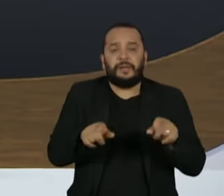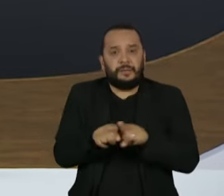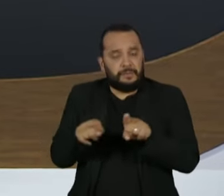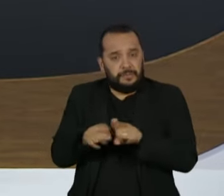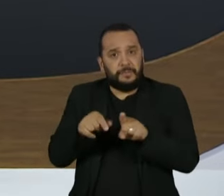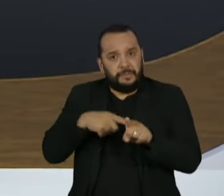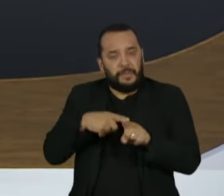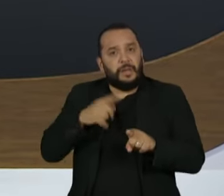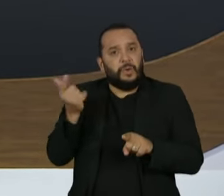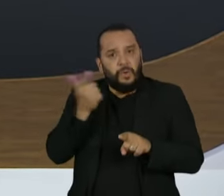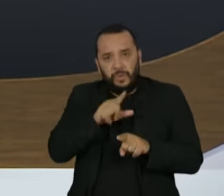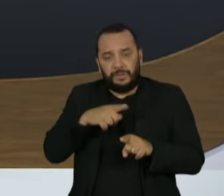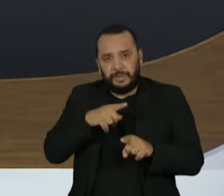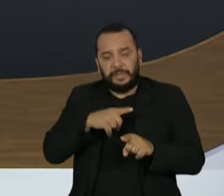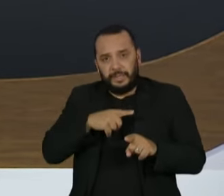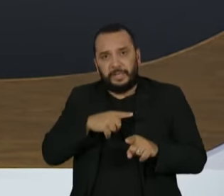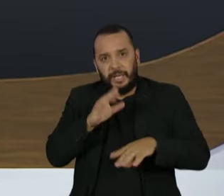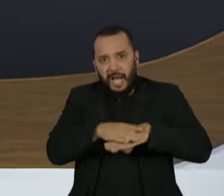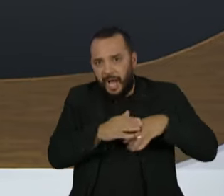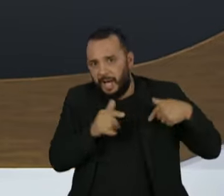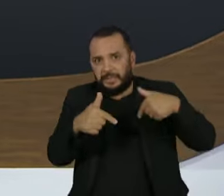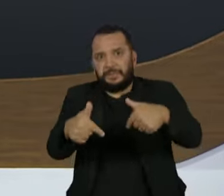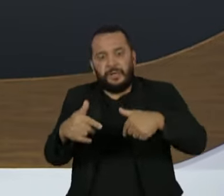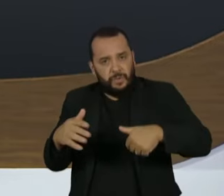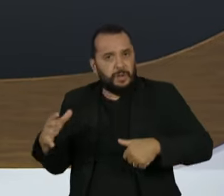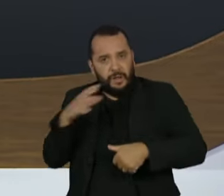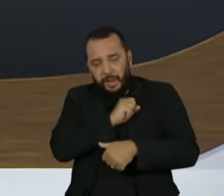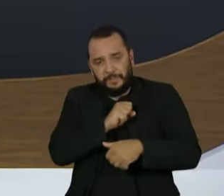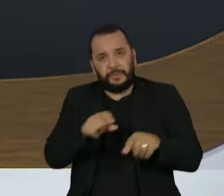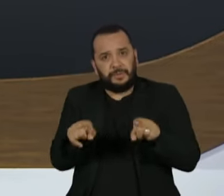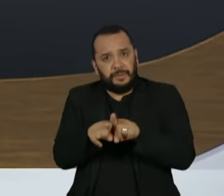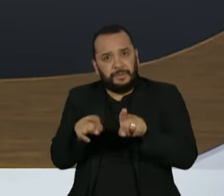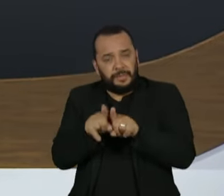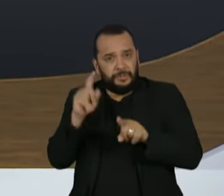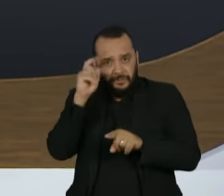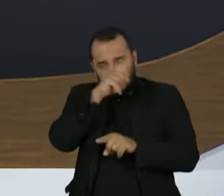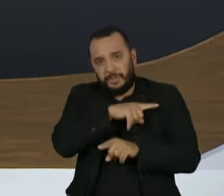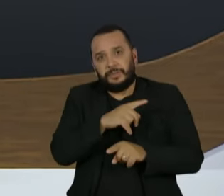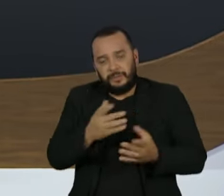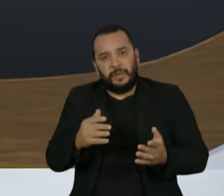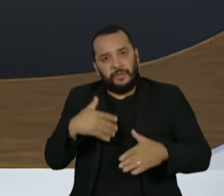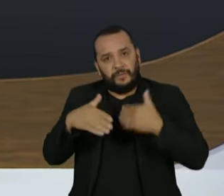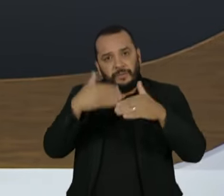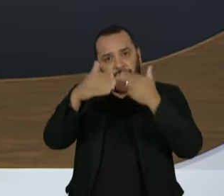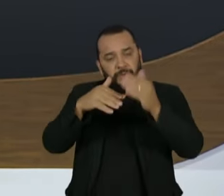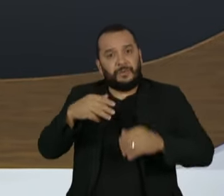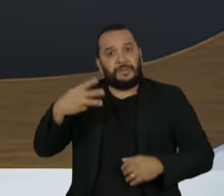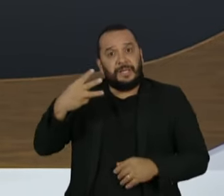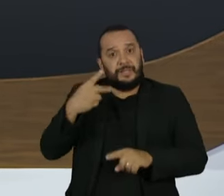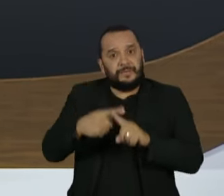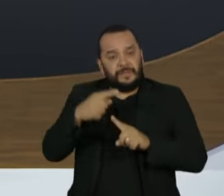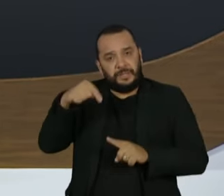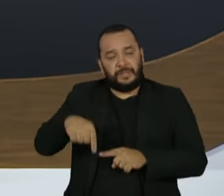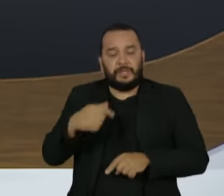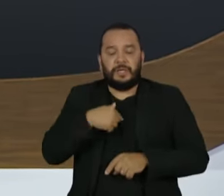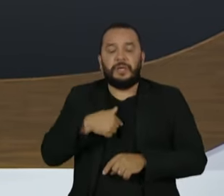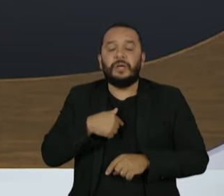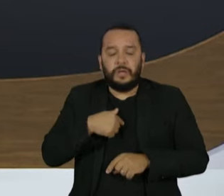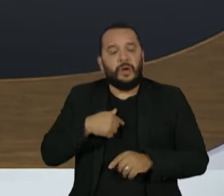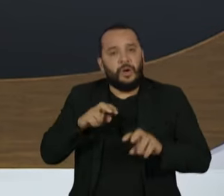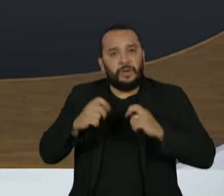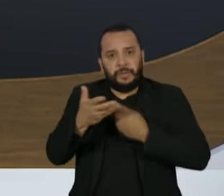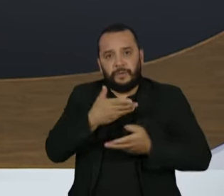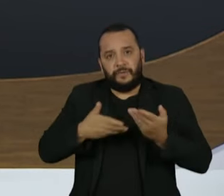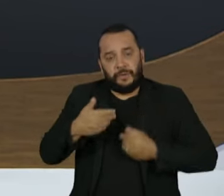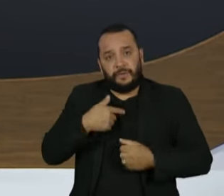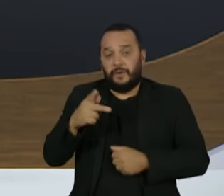para questões complexas e rápida evolução recebemos Pela terceira vez aqui no Roda Viva o professor emérito